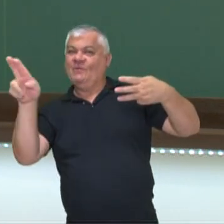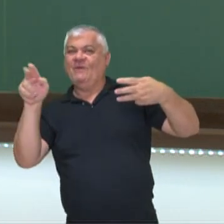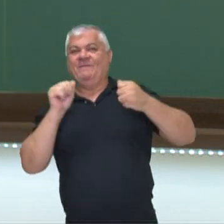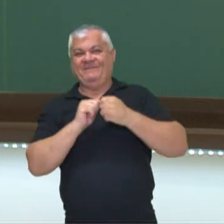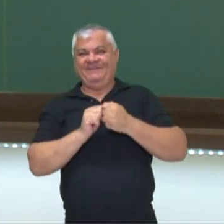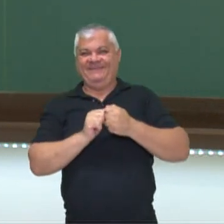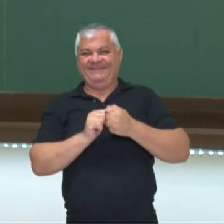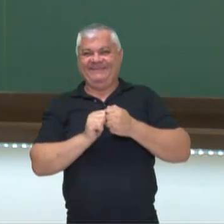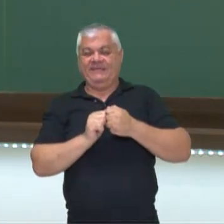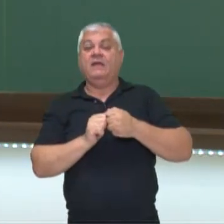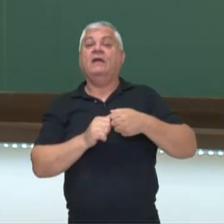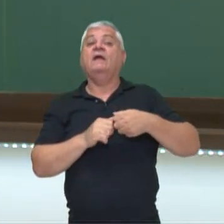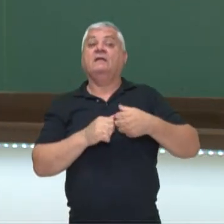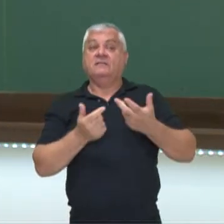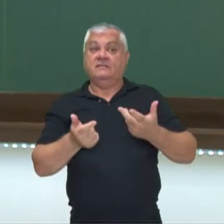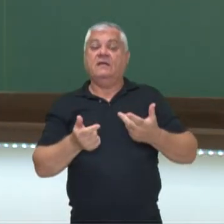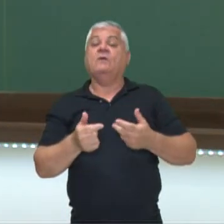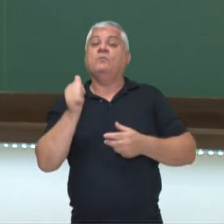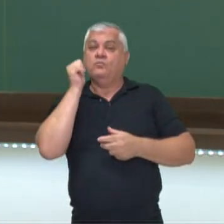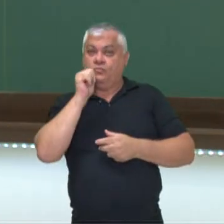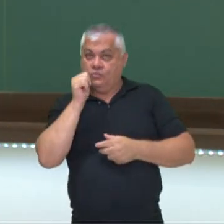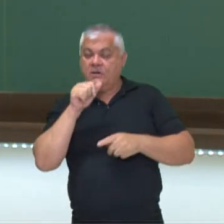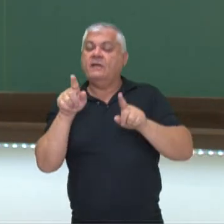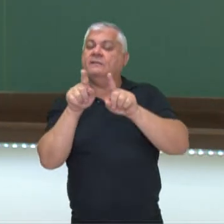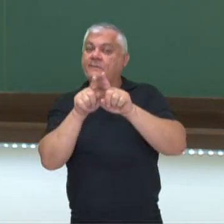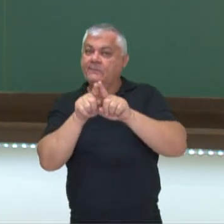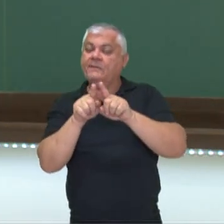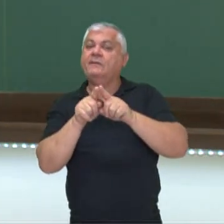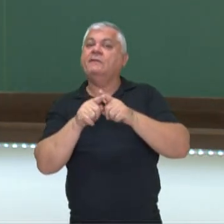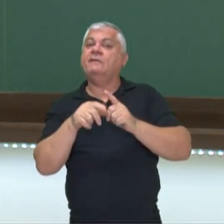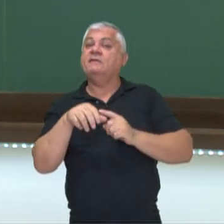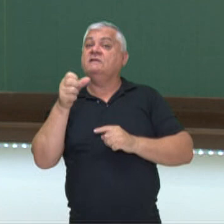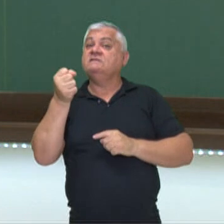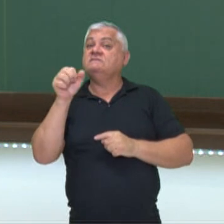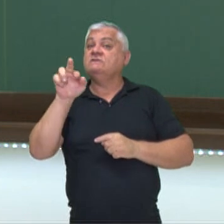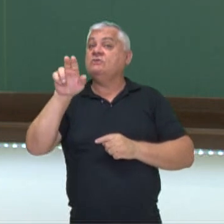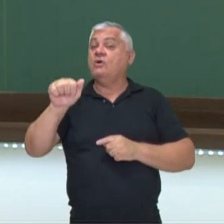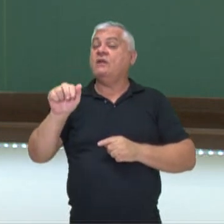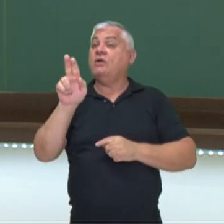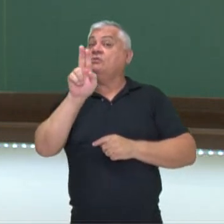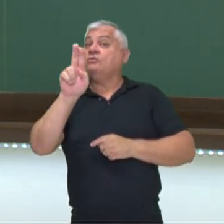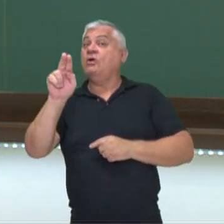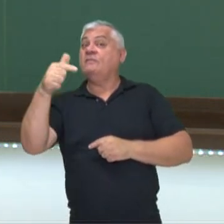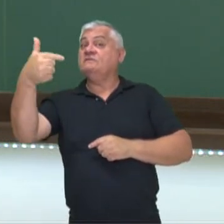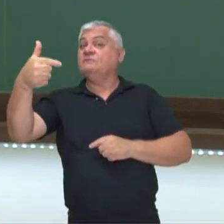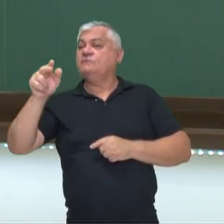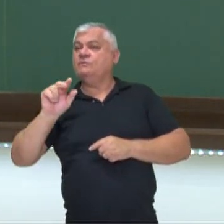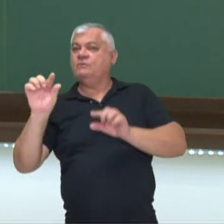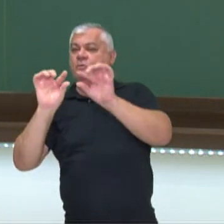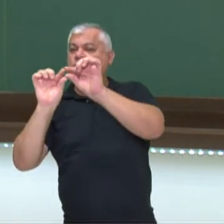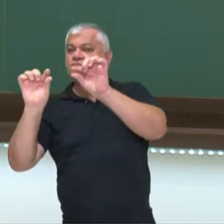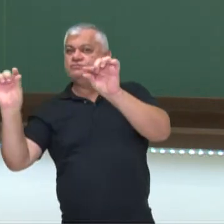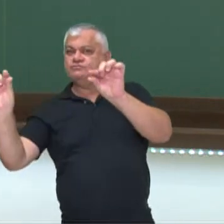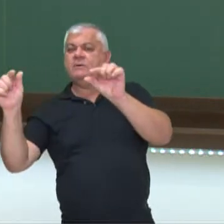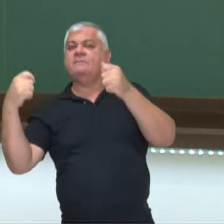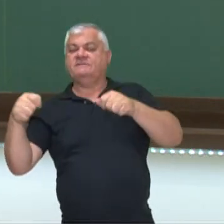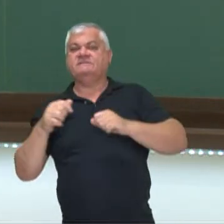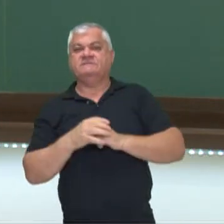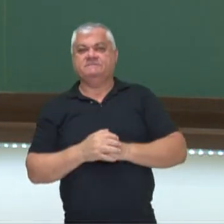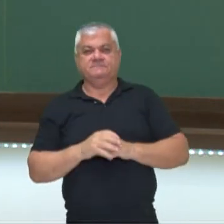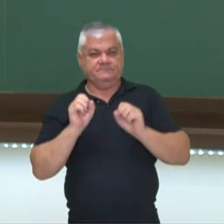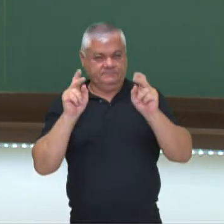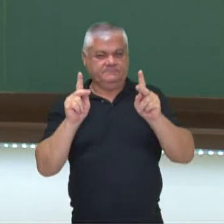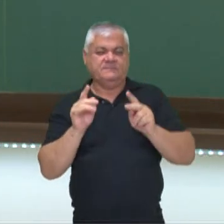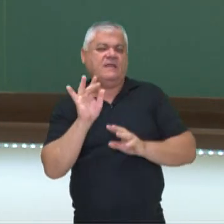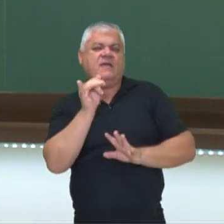Gonçalves. Senhora Donha Cecília Gonçalves, ser bem informal, porque eu já tenho senhora ainda colocar o Donha aí. Só para